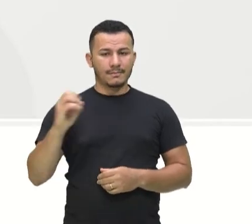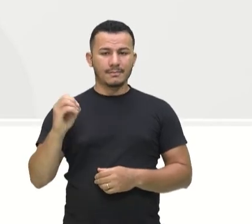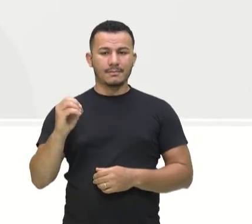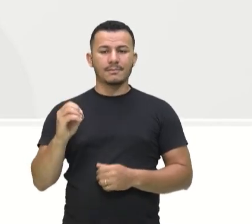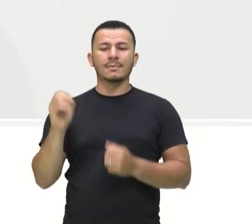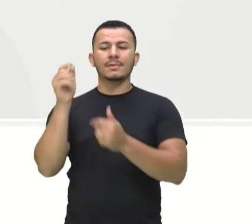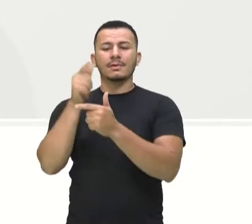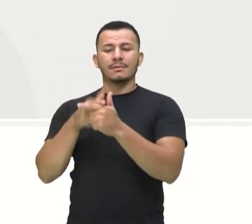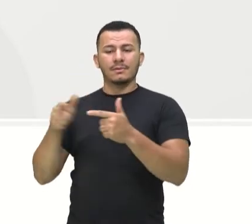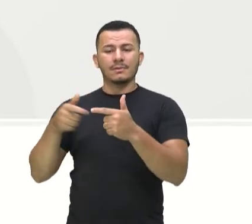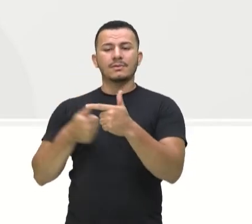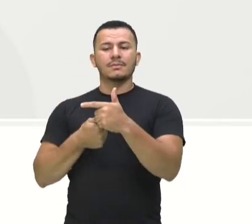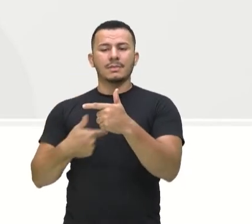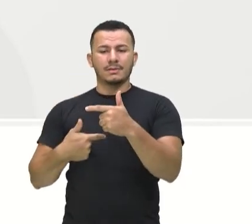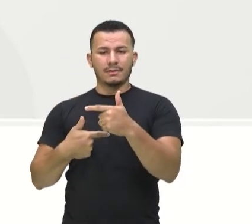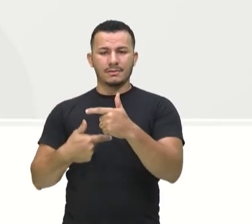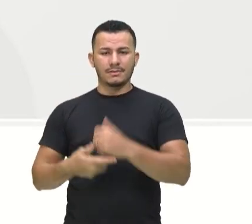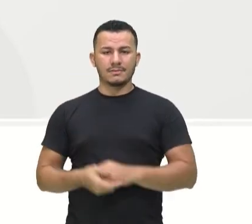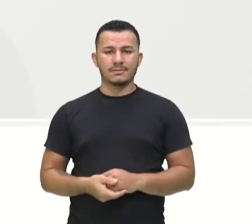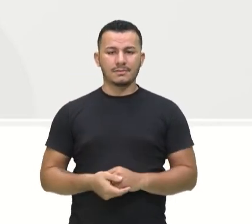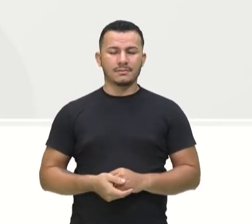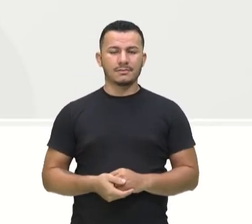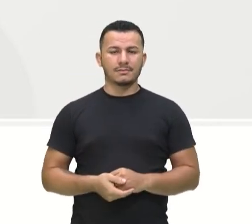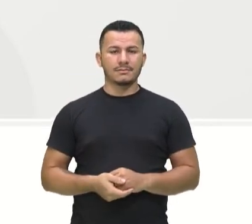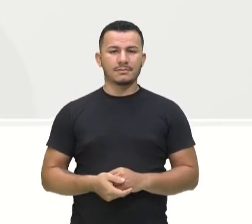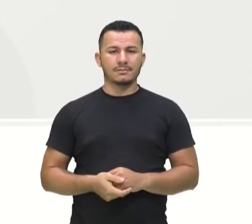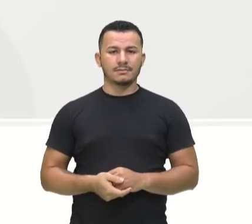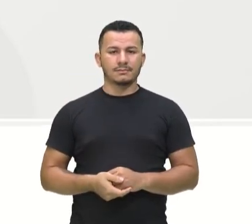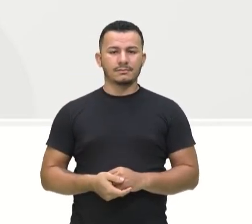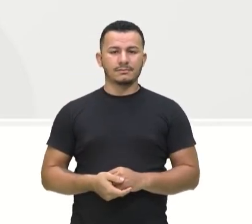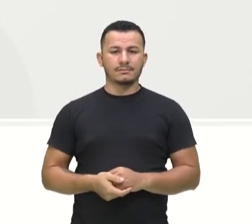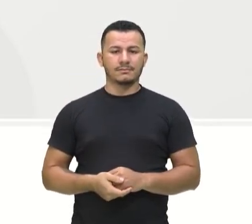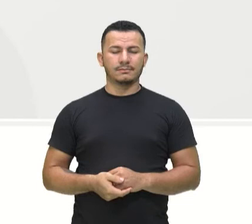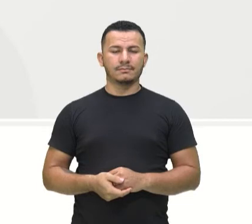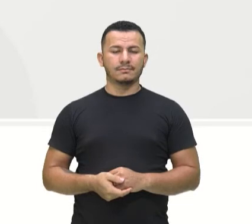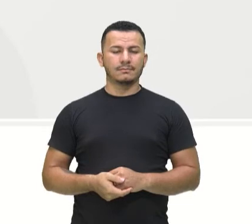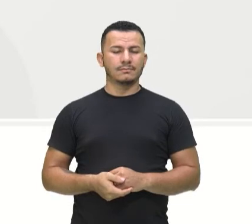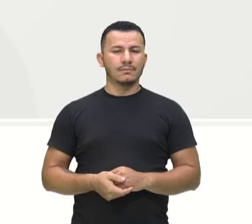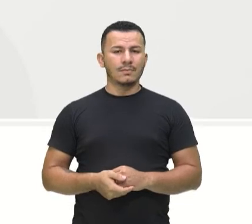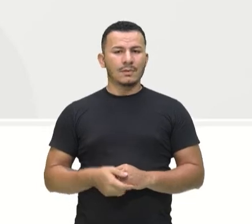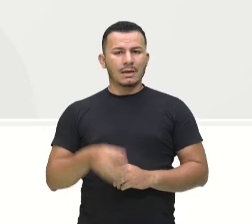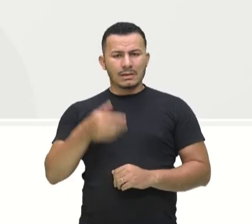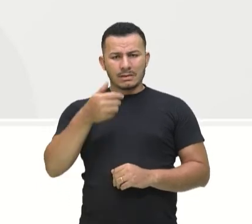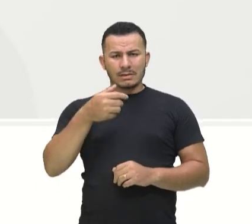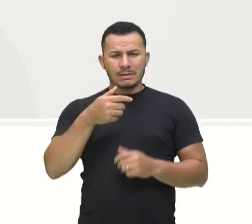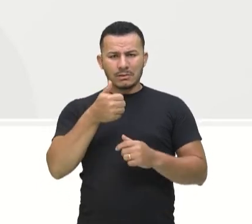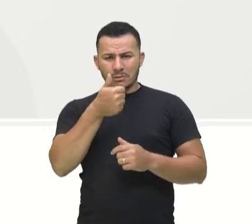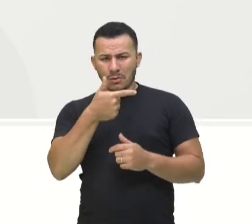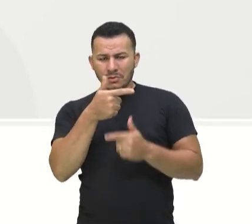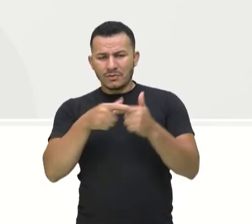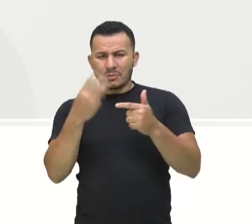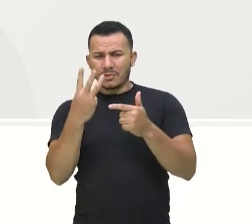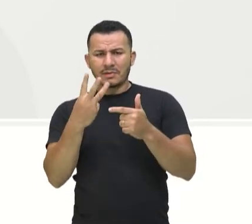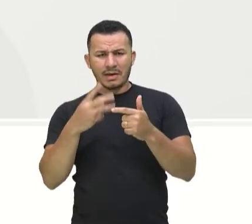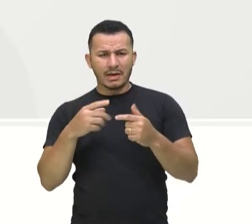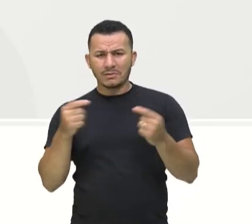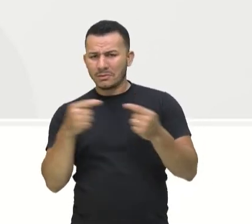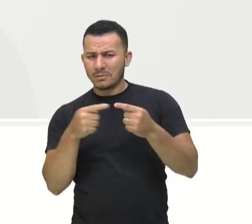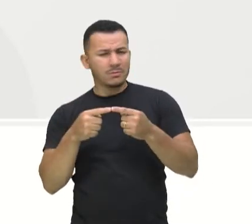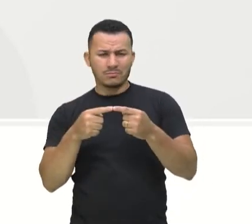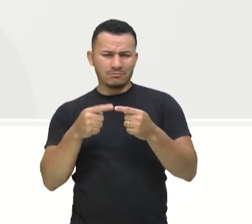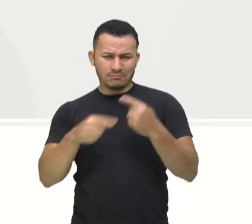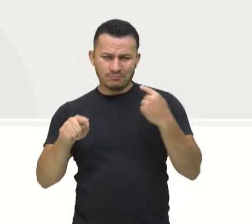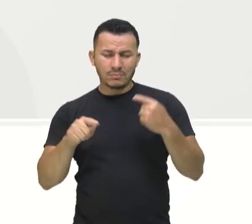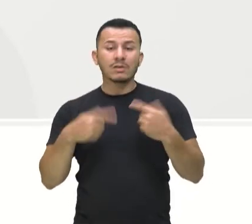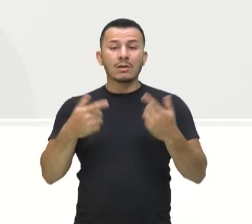360 dividido por 12. Bom, não dá para dividir 3 por 12, mas dá para dividir 36, né? 36 dividido